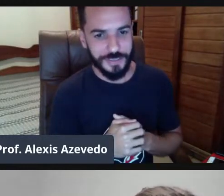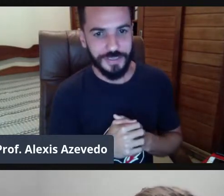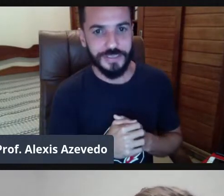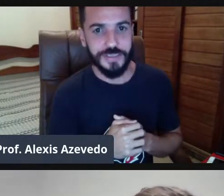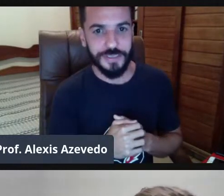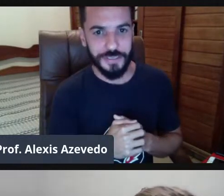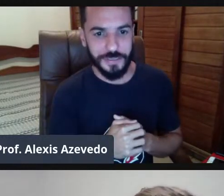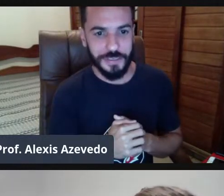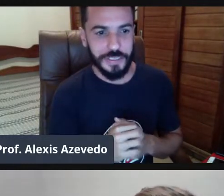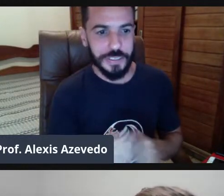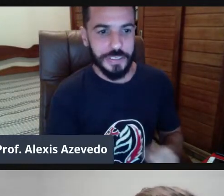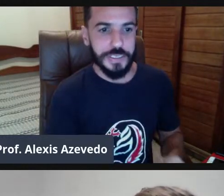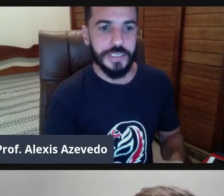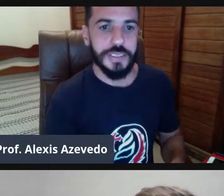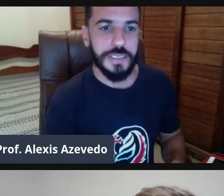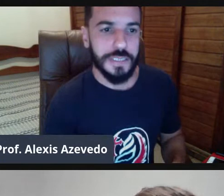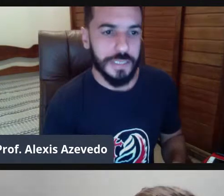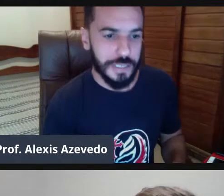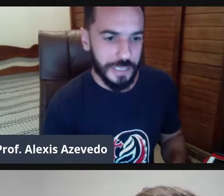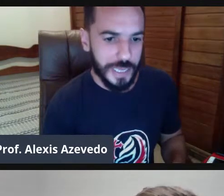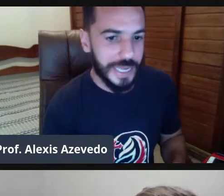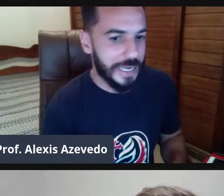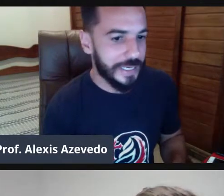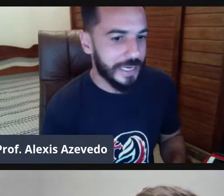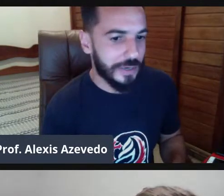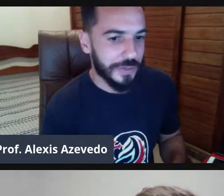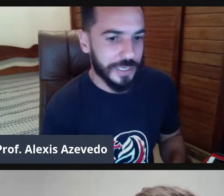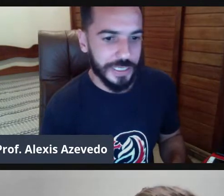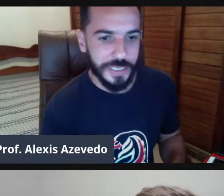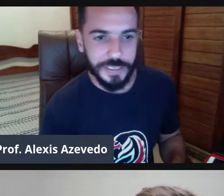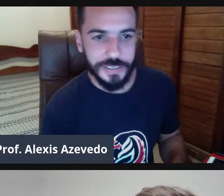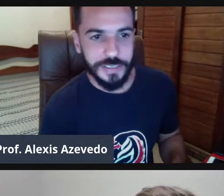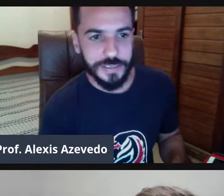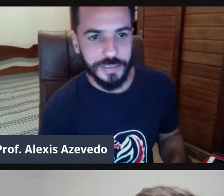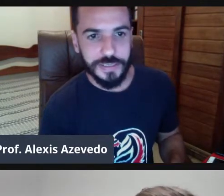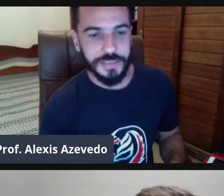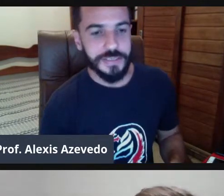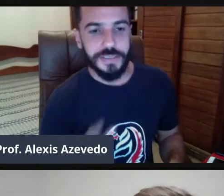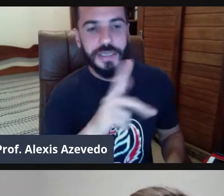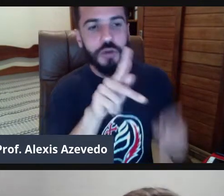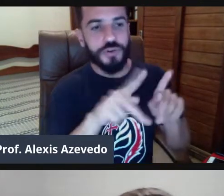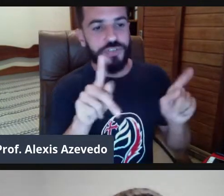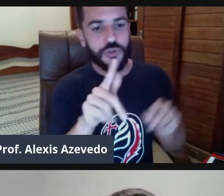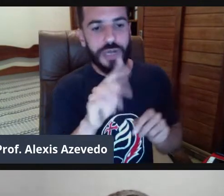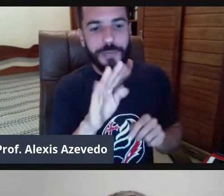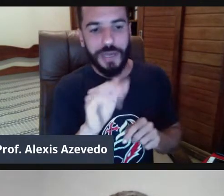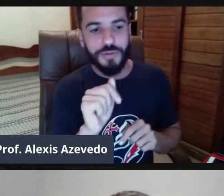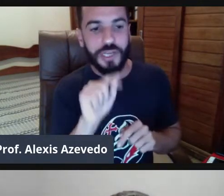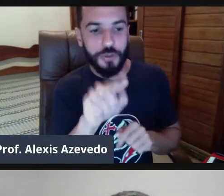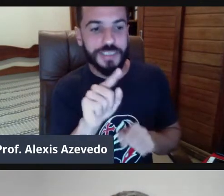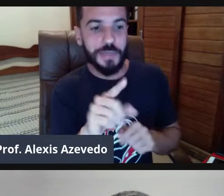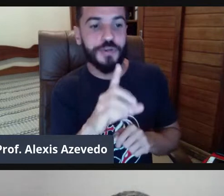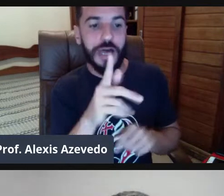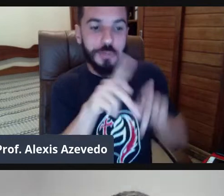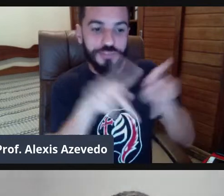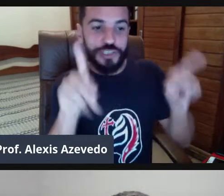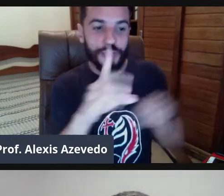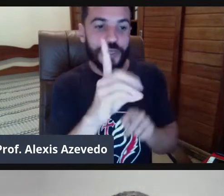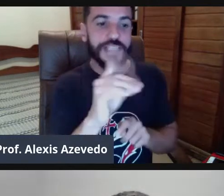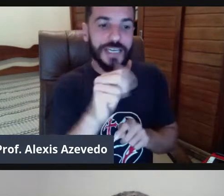Será que o professor Gabriel já está aí? Porque aí a gente vai poder passar para ele. Não, o professor Gabriel não está, não, mas